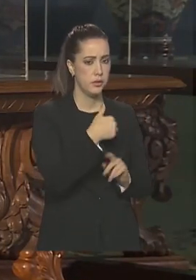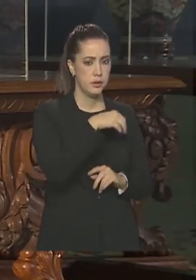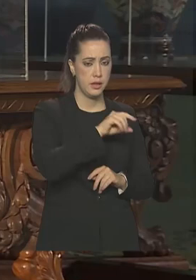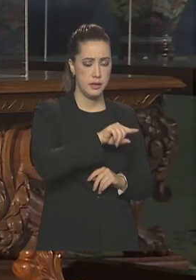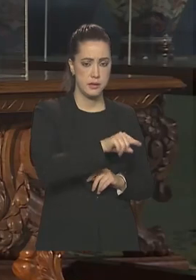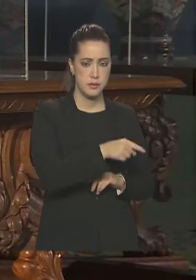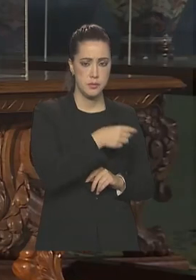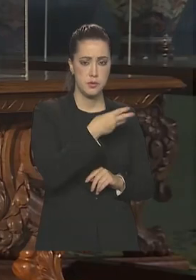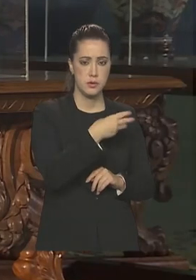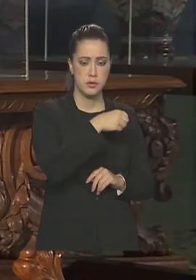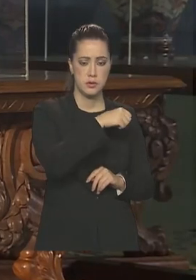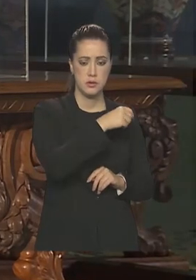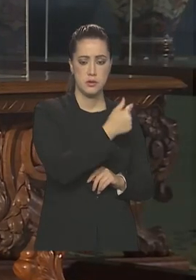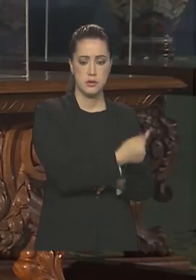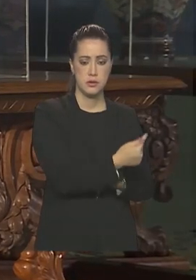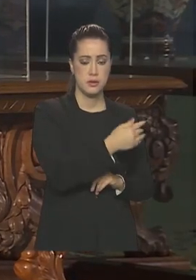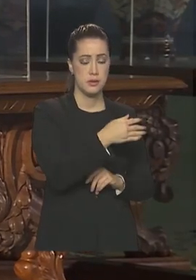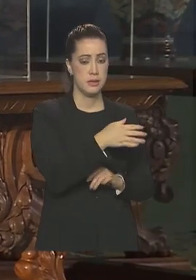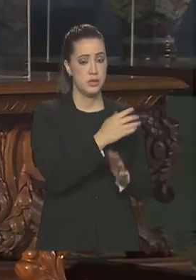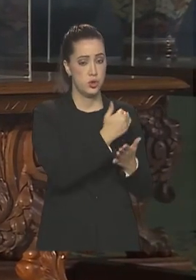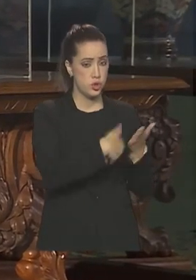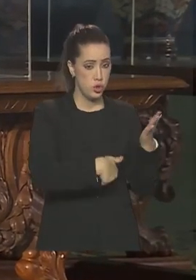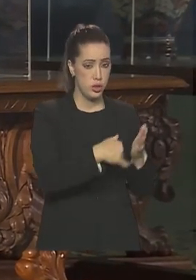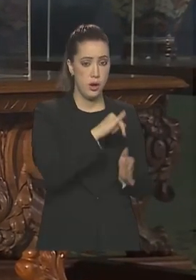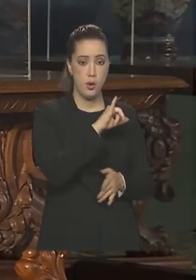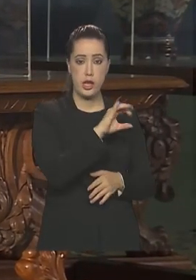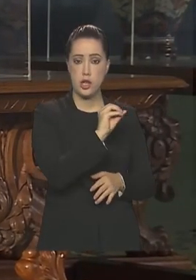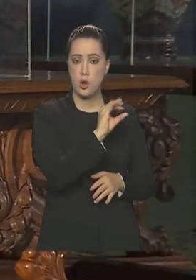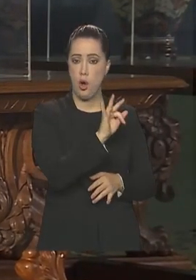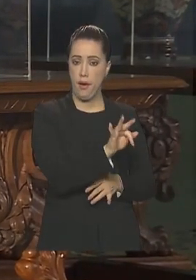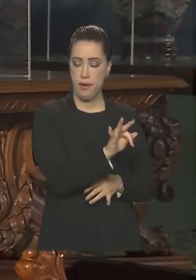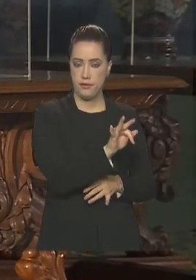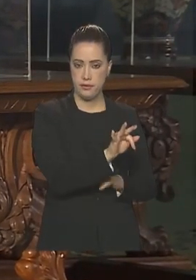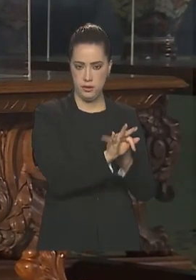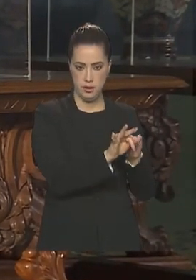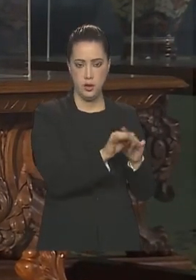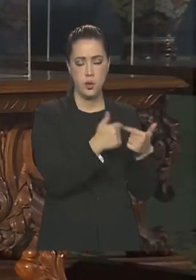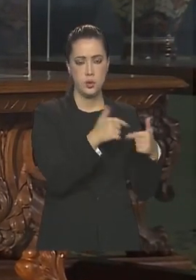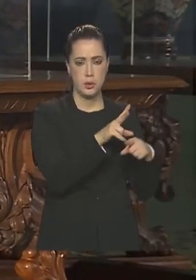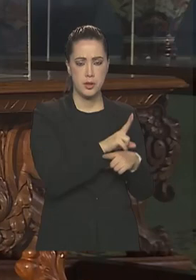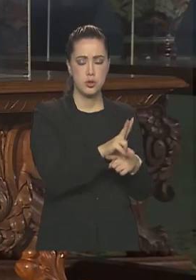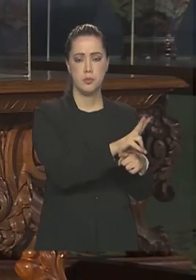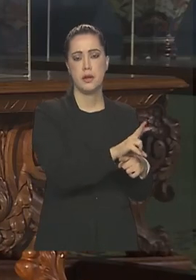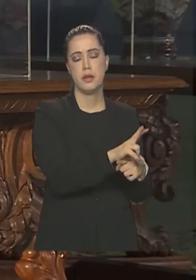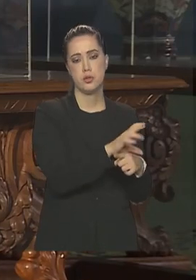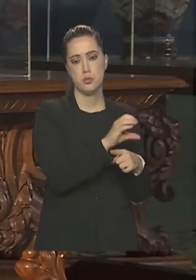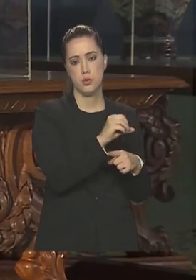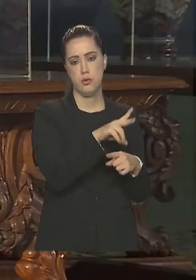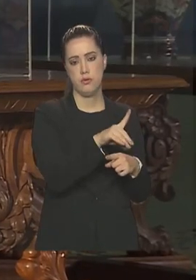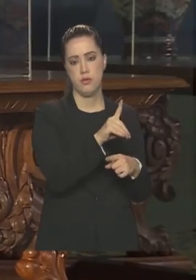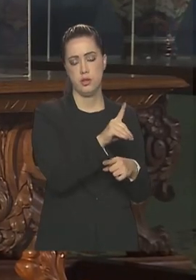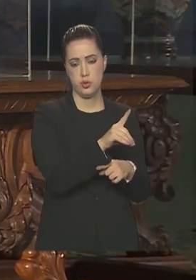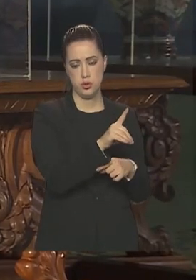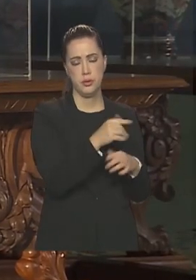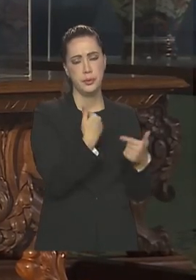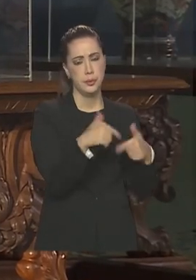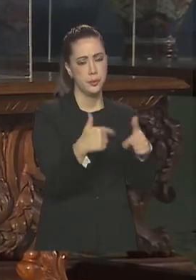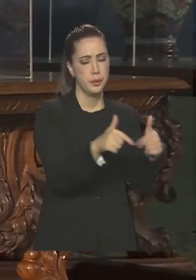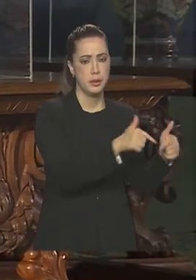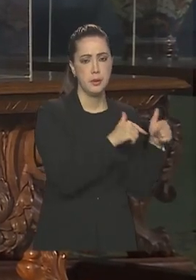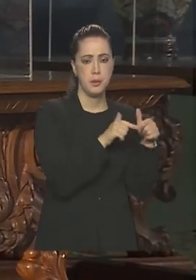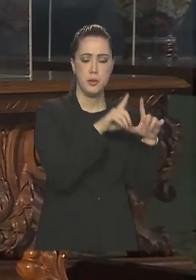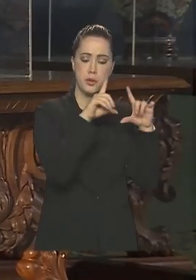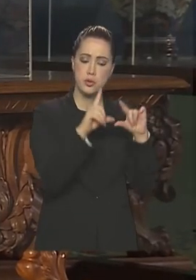isenta do IOF as operações da conta Covid. Com isso, faz com que é mais uma medida